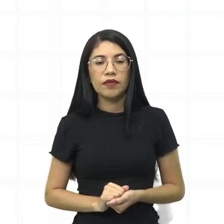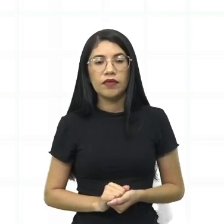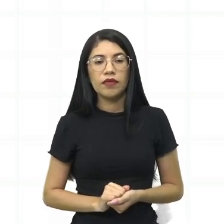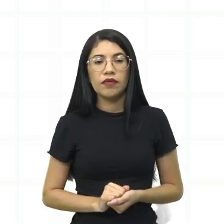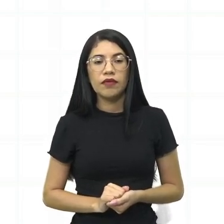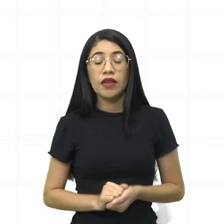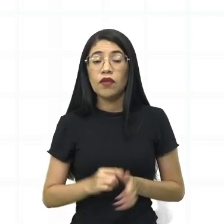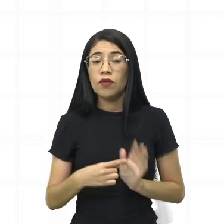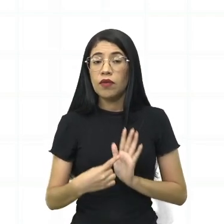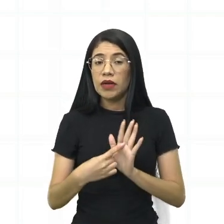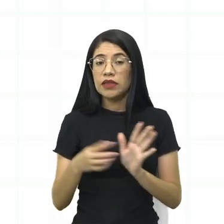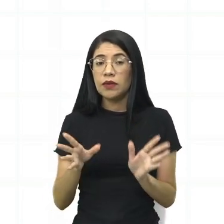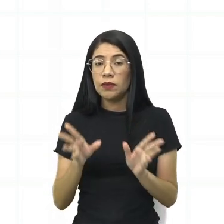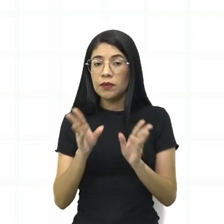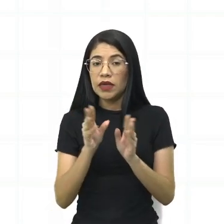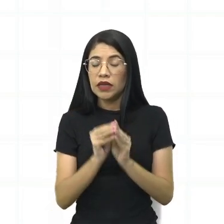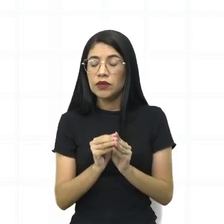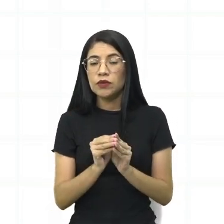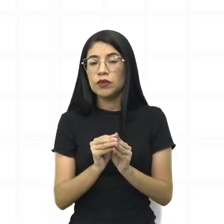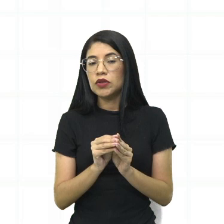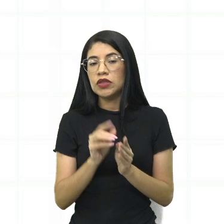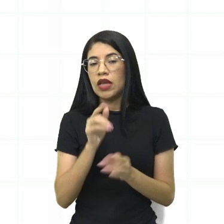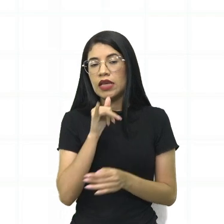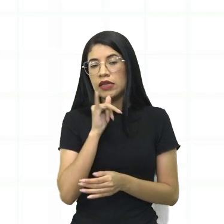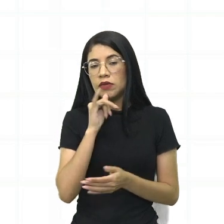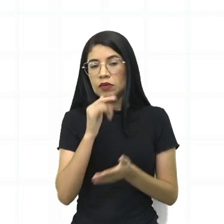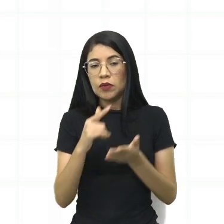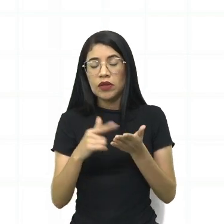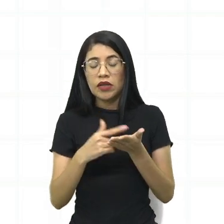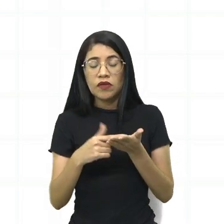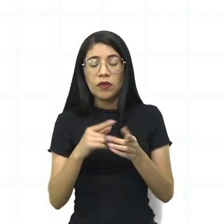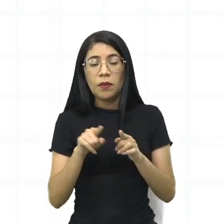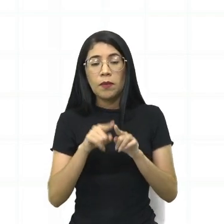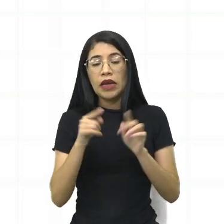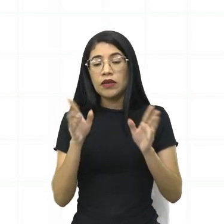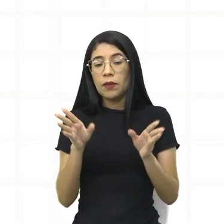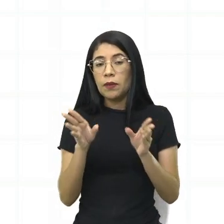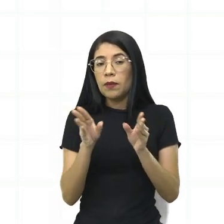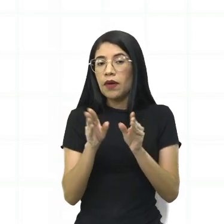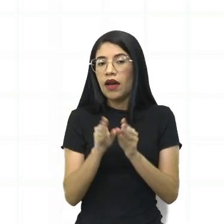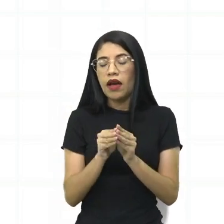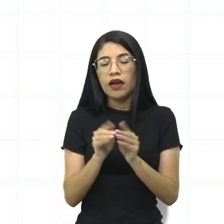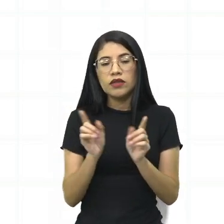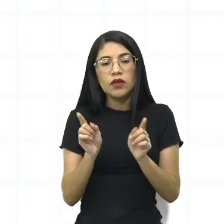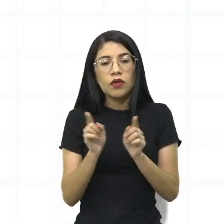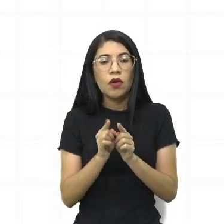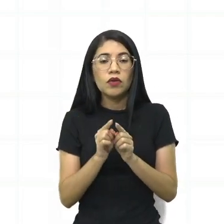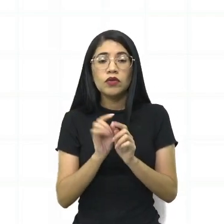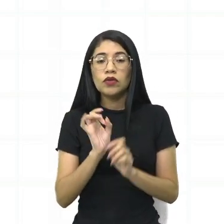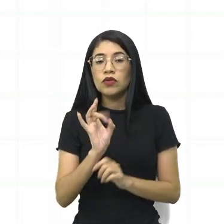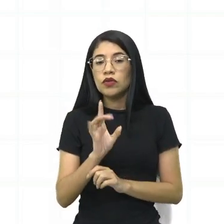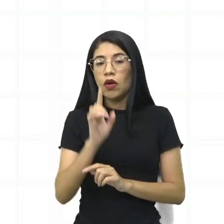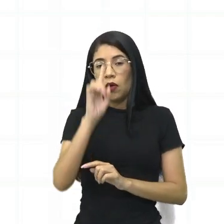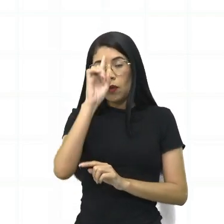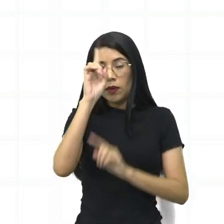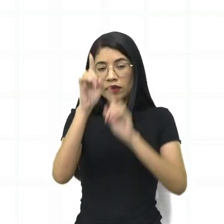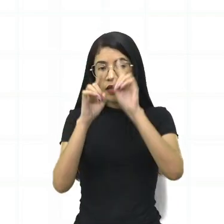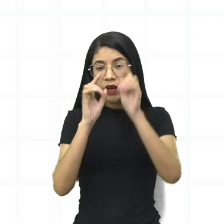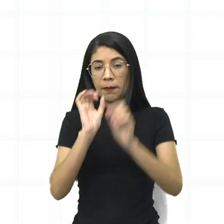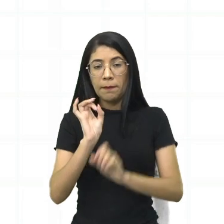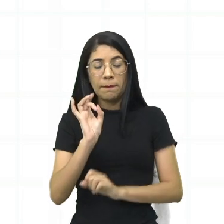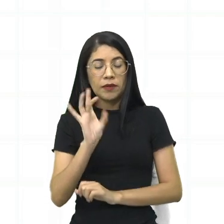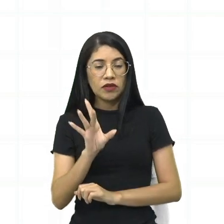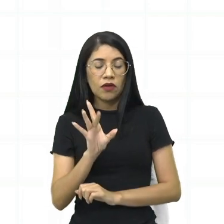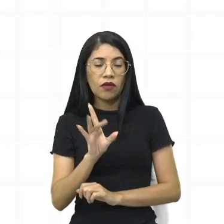um resumo sobre um livro, só que de uma forma bem mais reduzida, né? Com as ideias principais, tá? E sem emitir